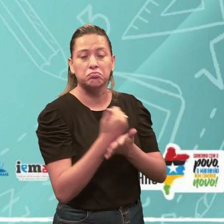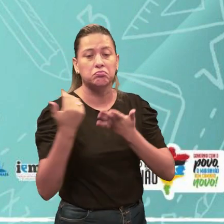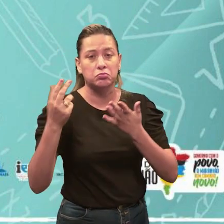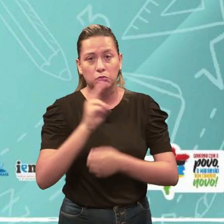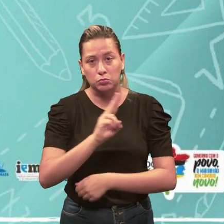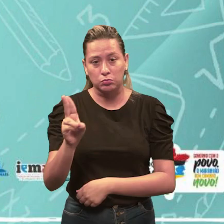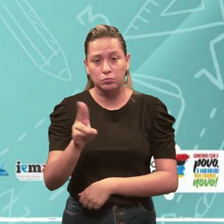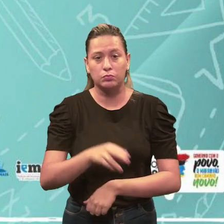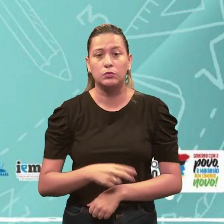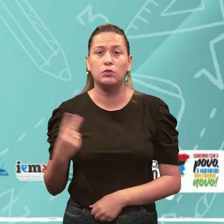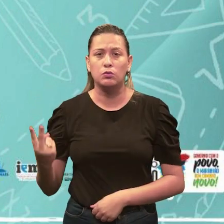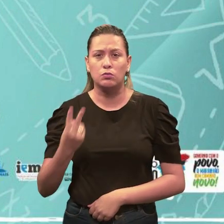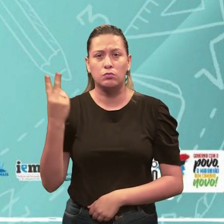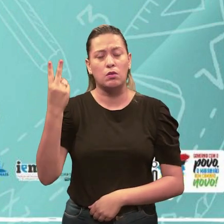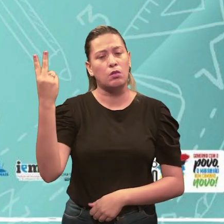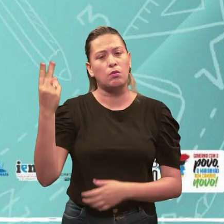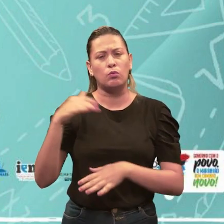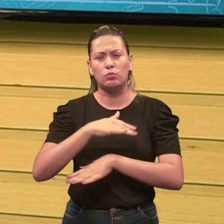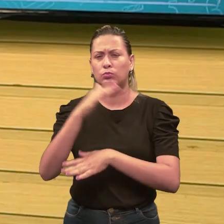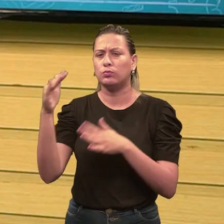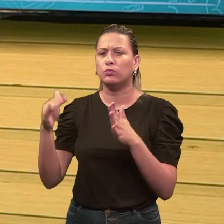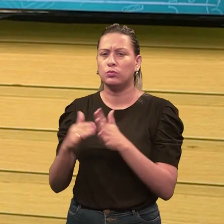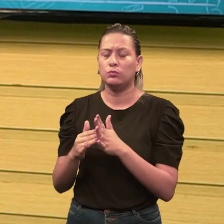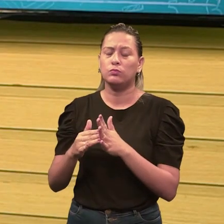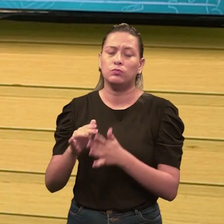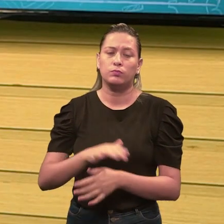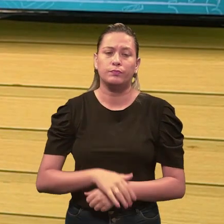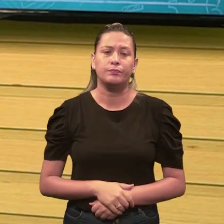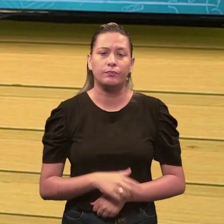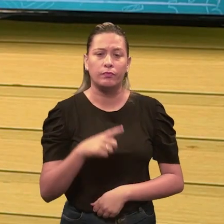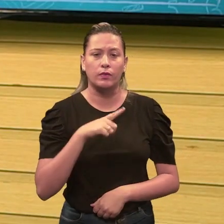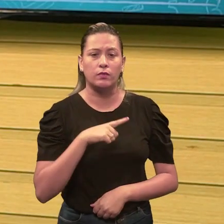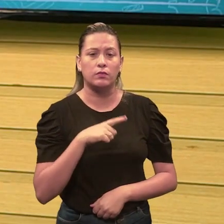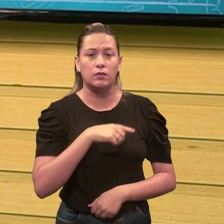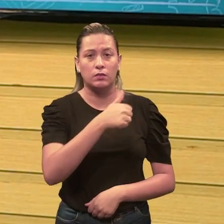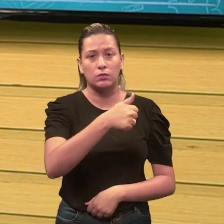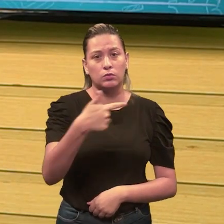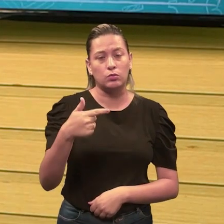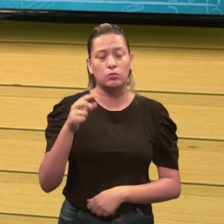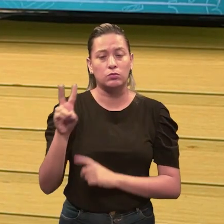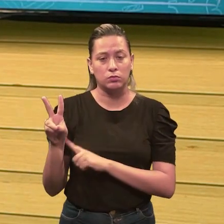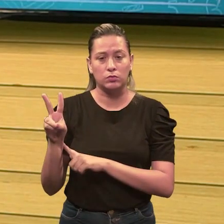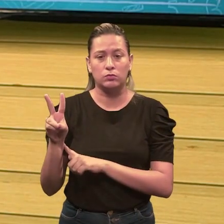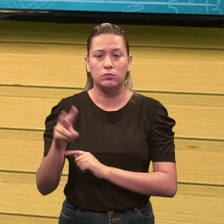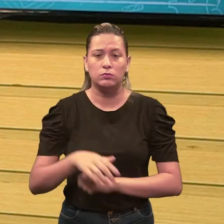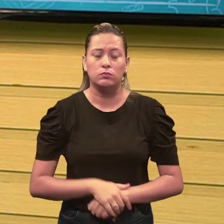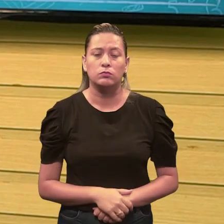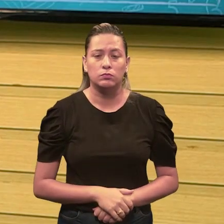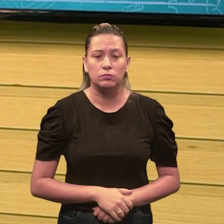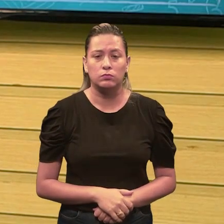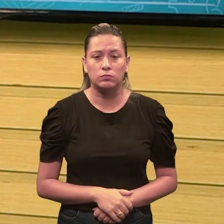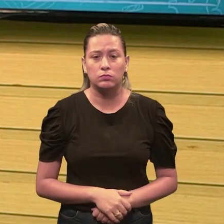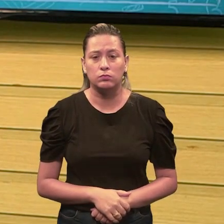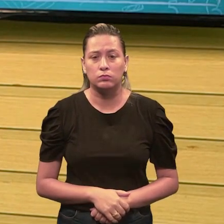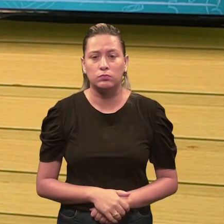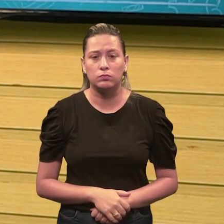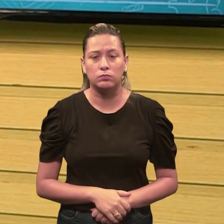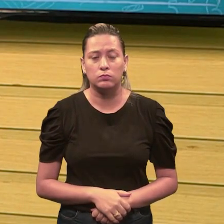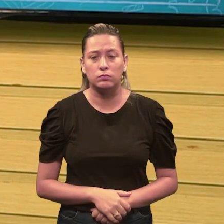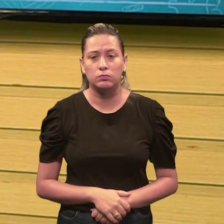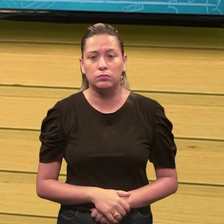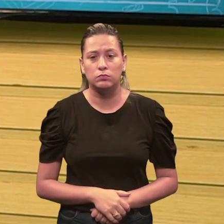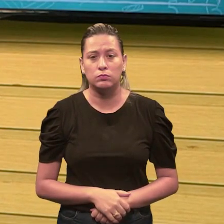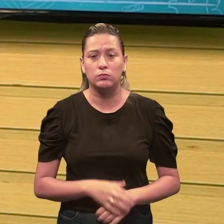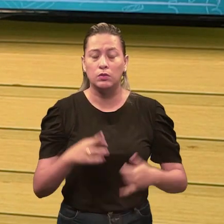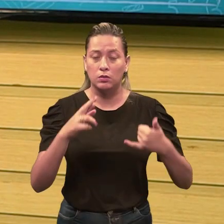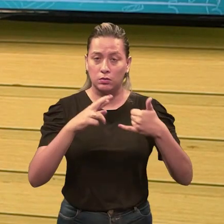E aqui eu trago todos os valores, ó. Aqui eu tenho uma fonte de 12 volts, né?